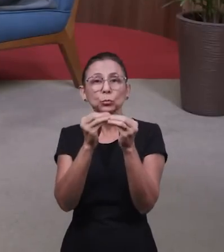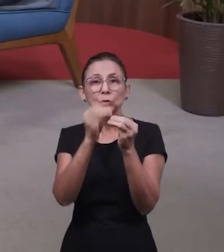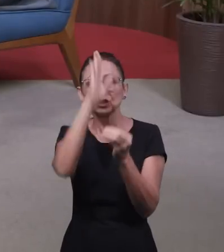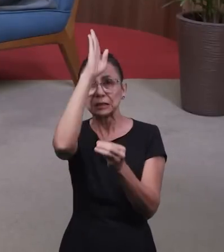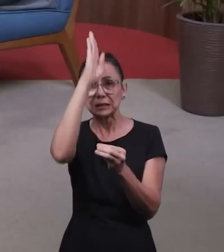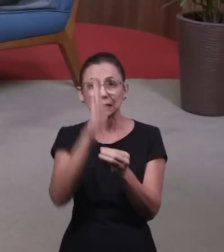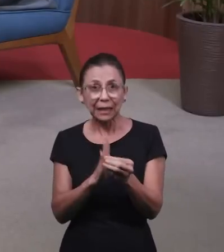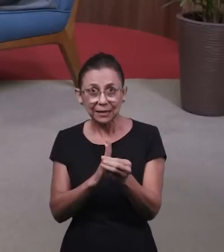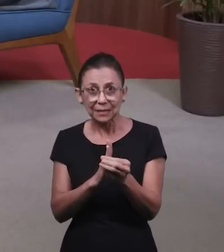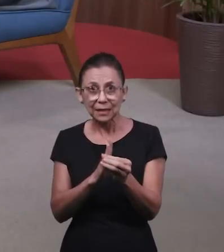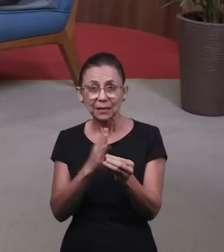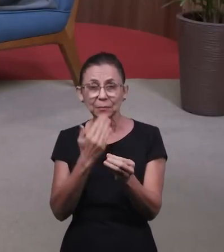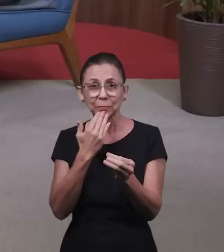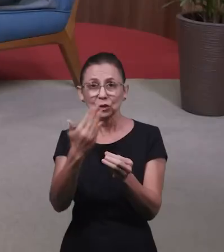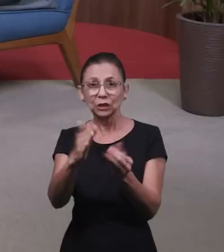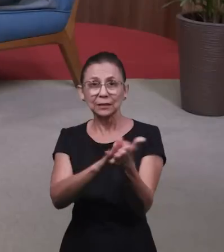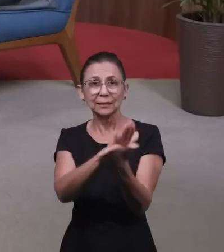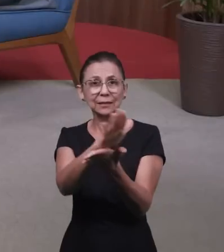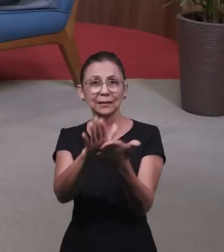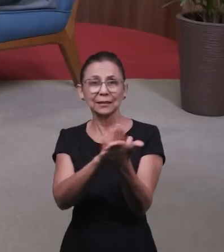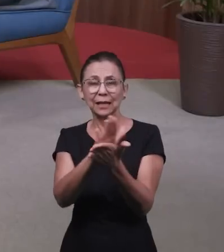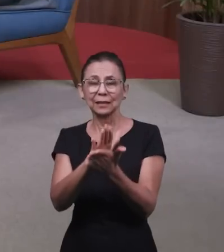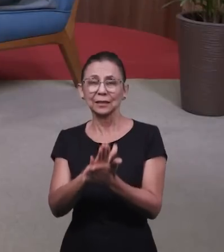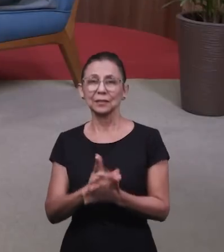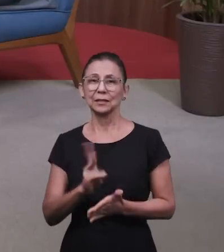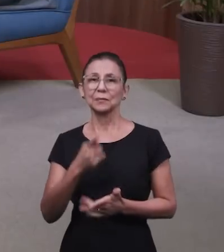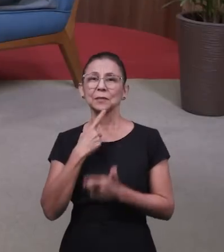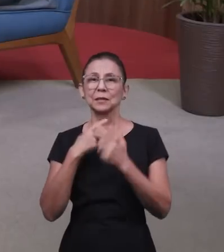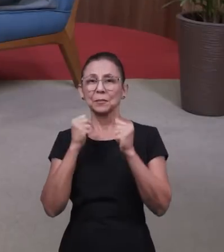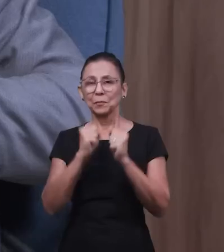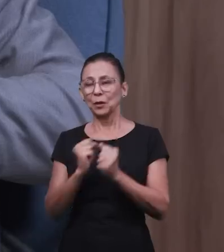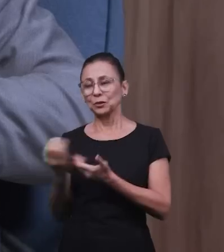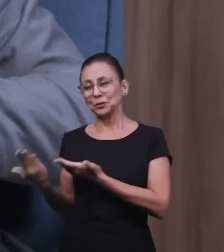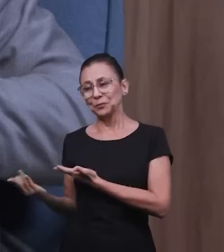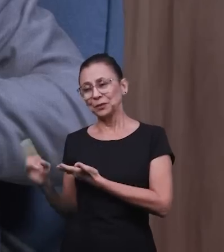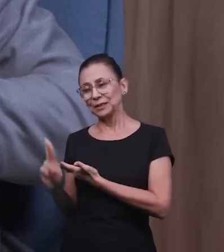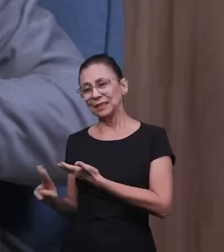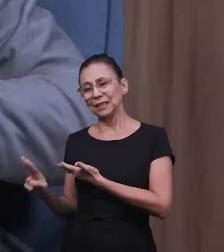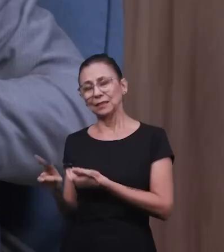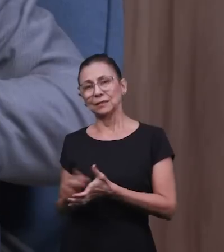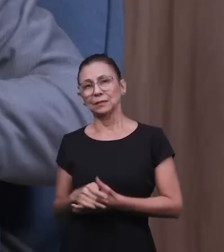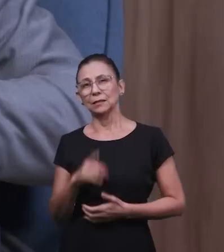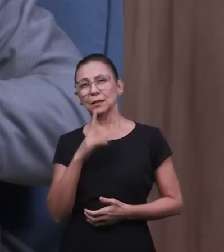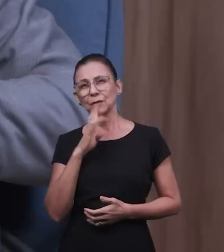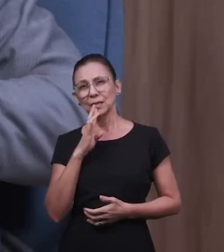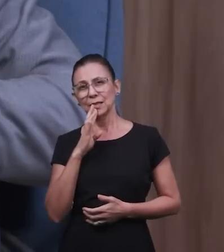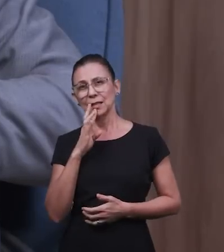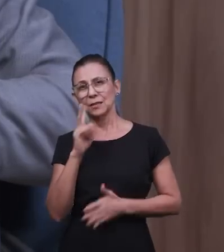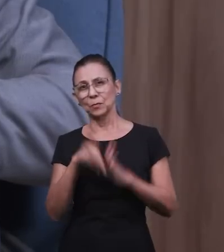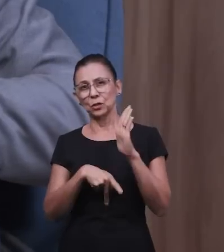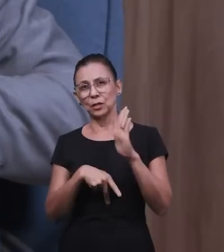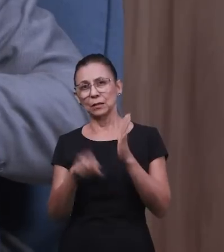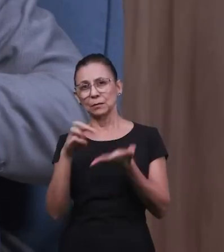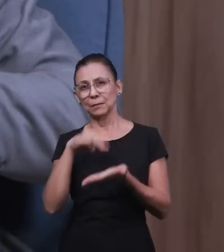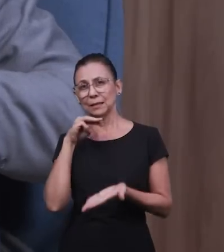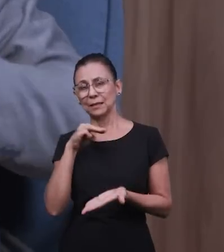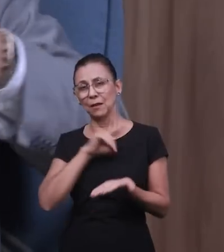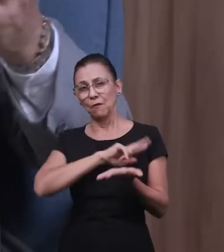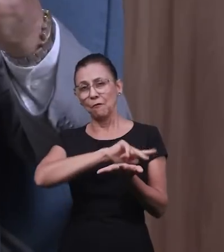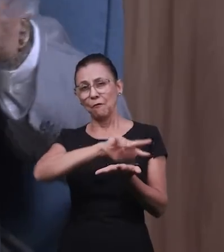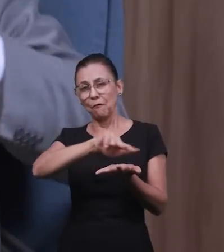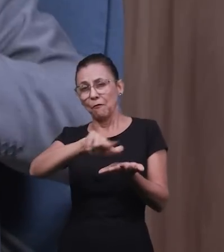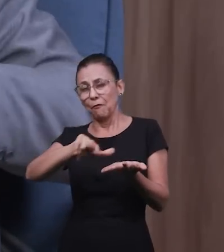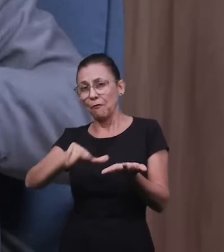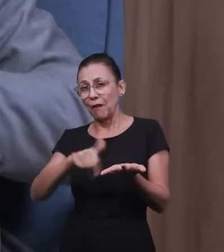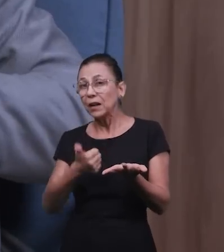graça mesmo. E você ainda pode ligar sempre que você desejar. Quer conhecer mais sobre a Igreja Cristã Maranata e os